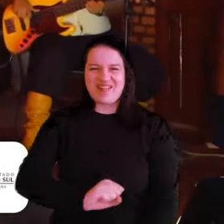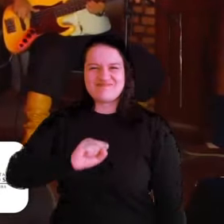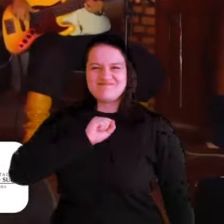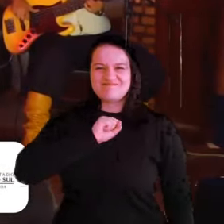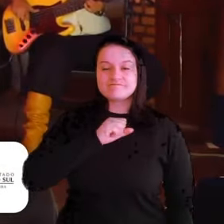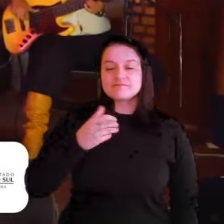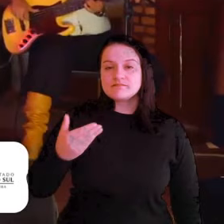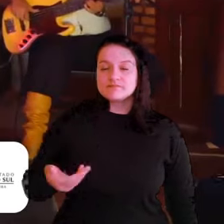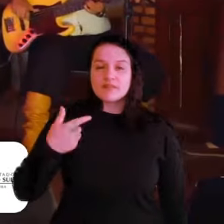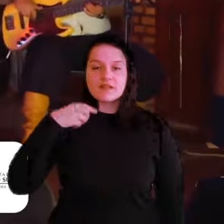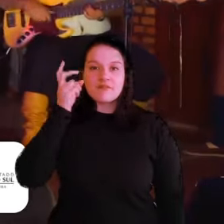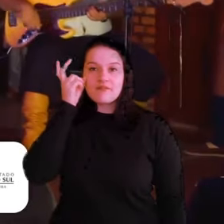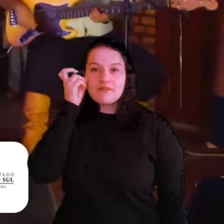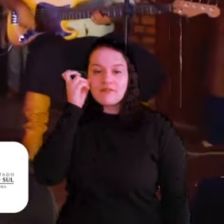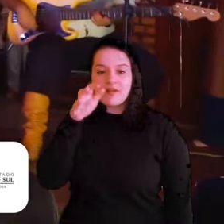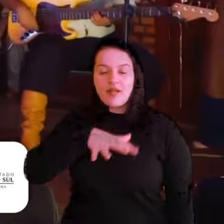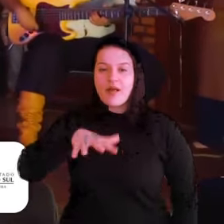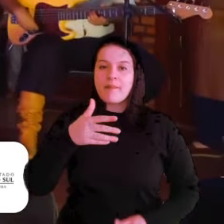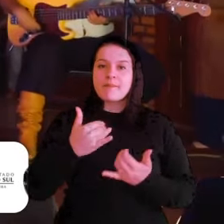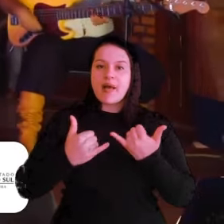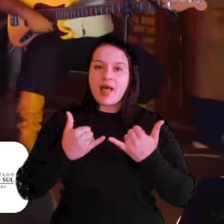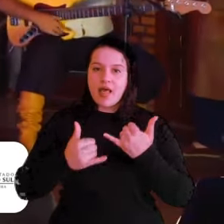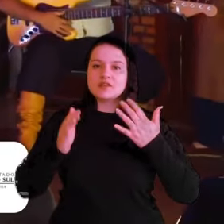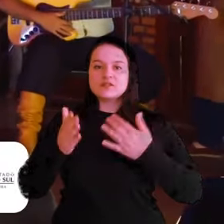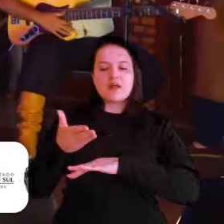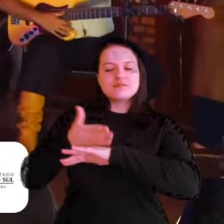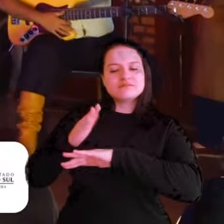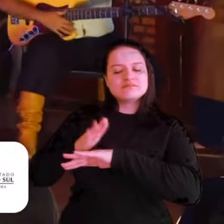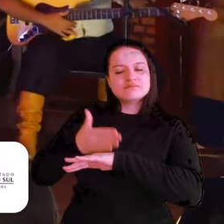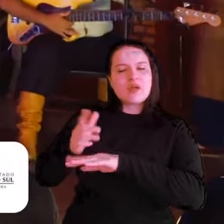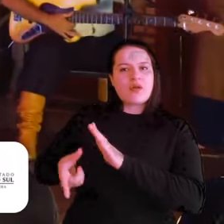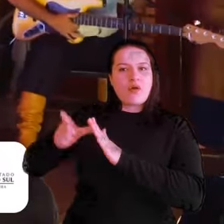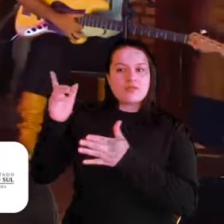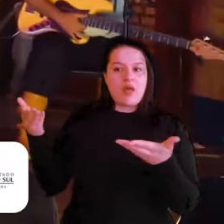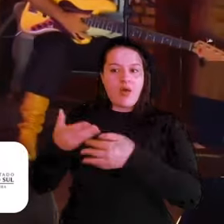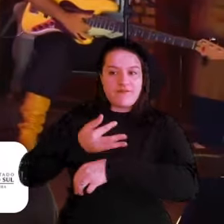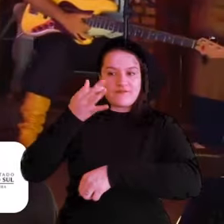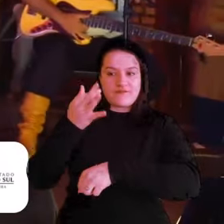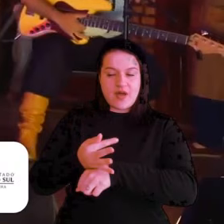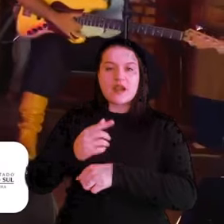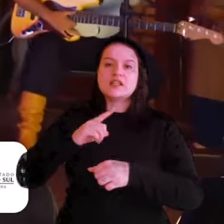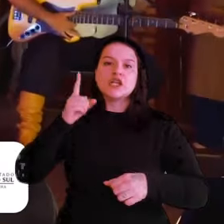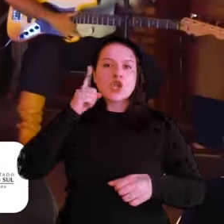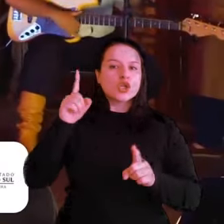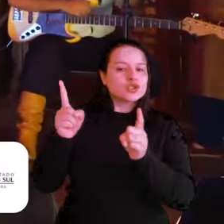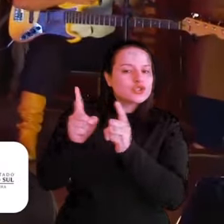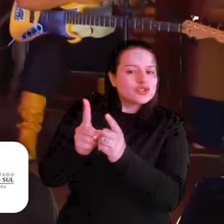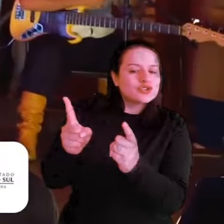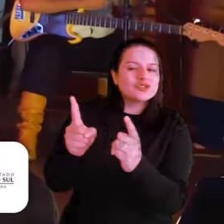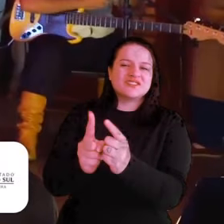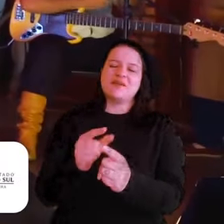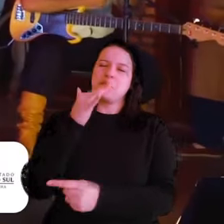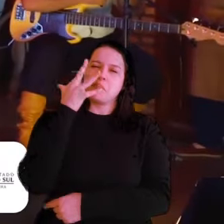Coisa boa! Eu tava escutando aqui, gurizada, já até parece que nós temos ensaiadinho e nessas férias nós estamos se reunindo todos os